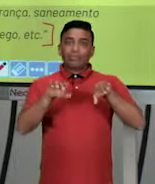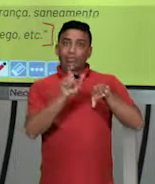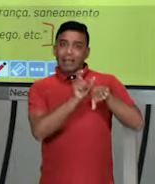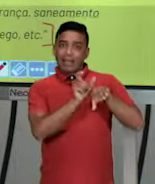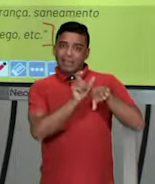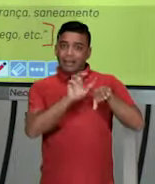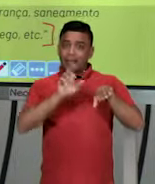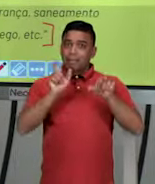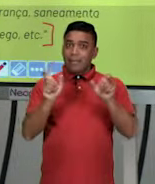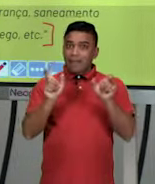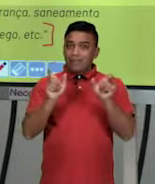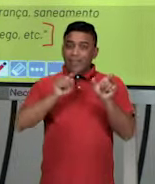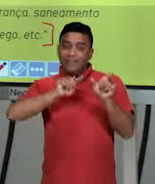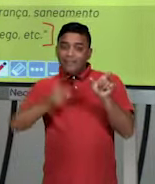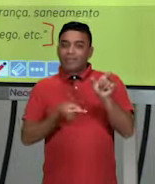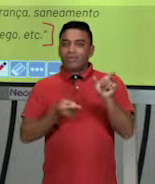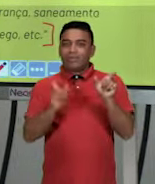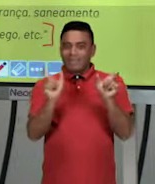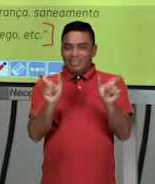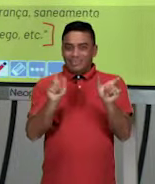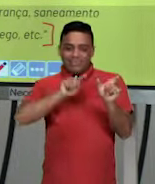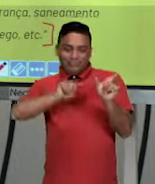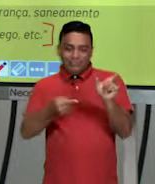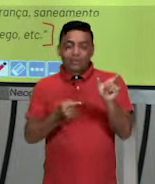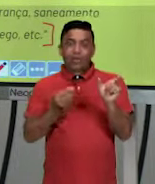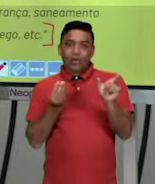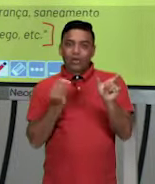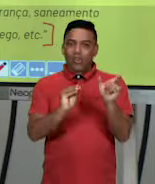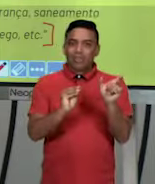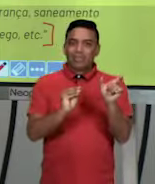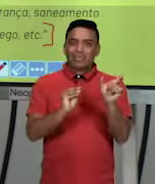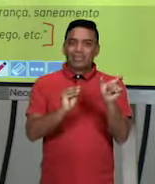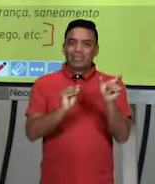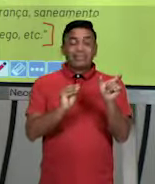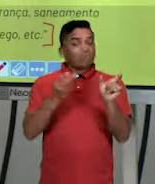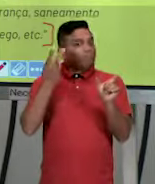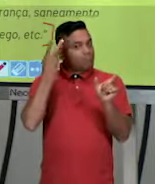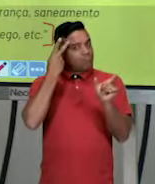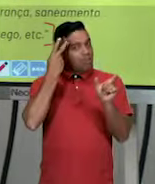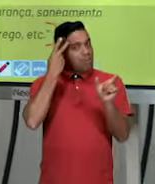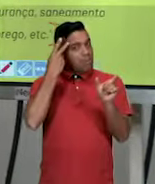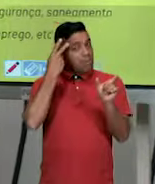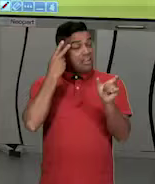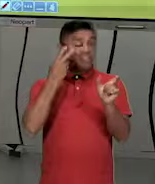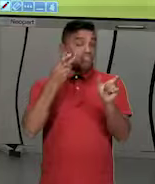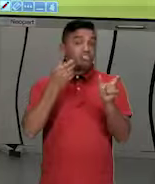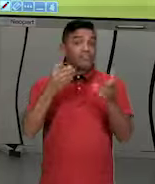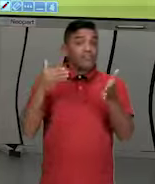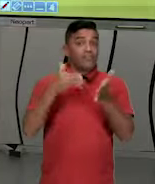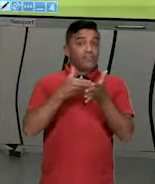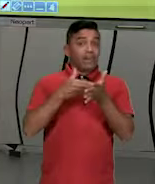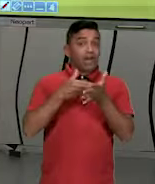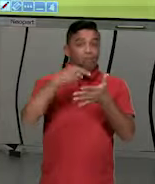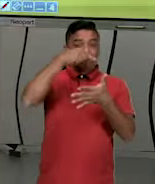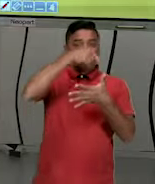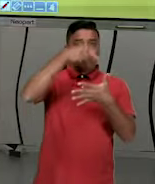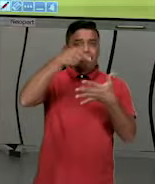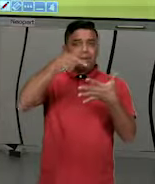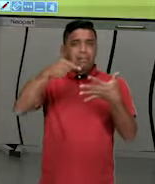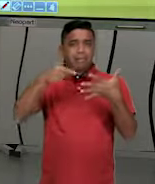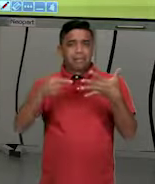outra pela vírgula, tá? E normalmente, no final da enumeração, quando você vai